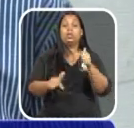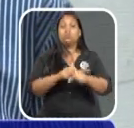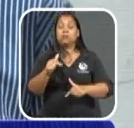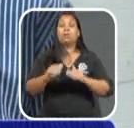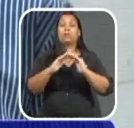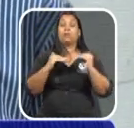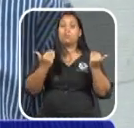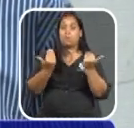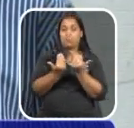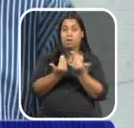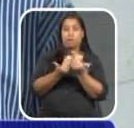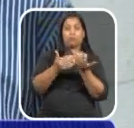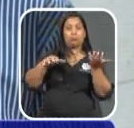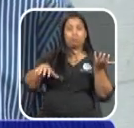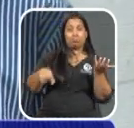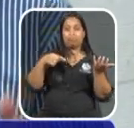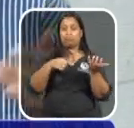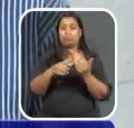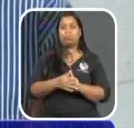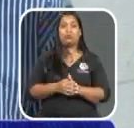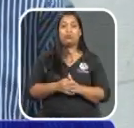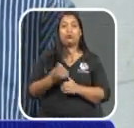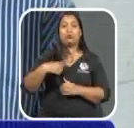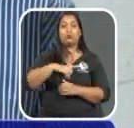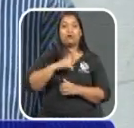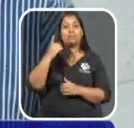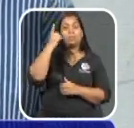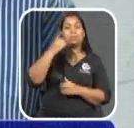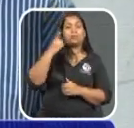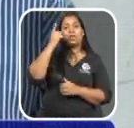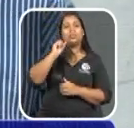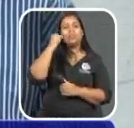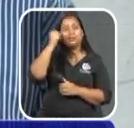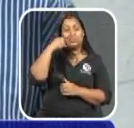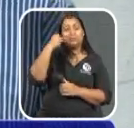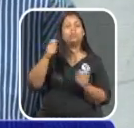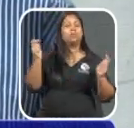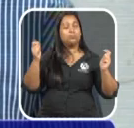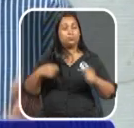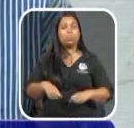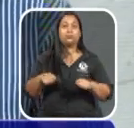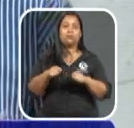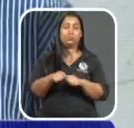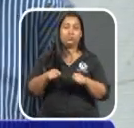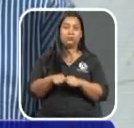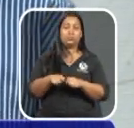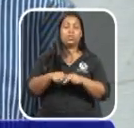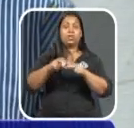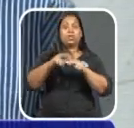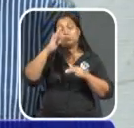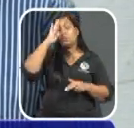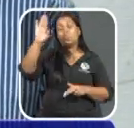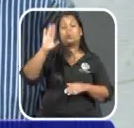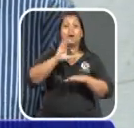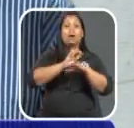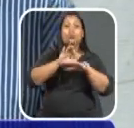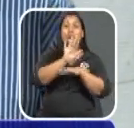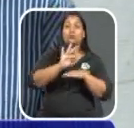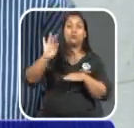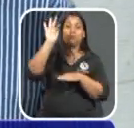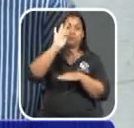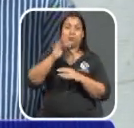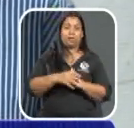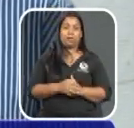Congresso Nacional. O Congresso Nacional, através dos nossos deputados e senadores, possam atualizar, principalmente a Constituição Federal, né? A Constituição Federal,